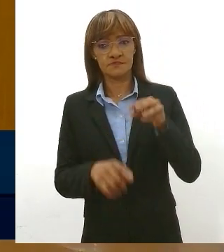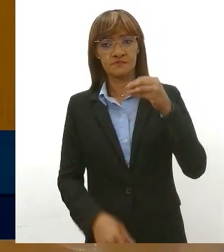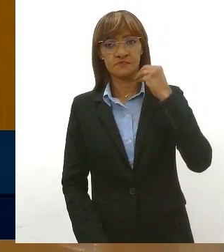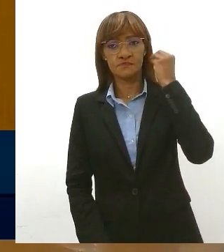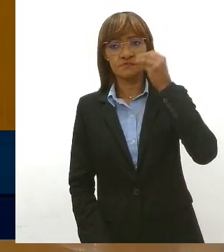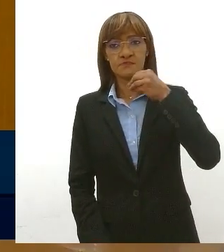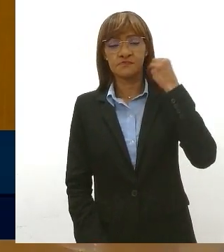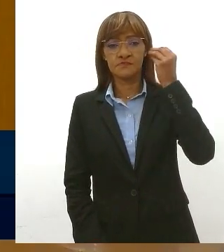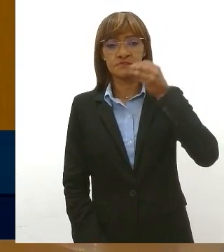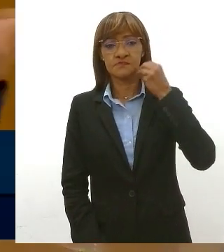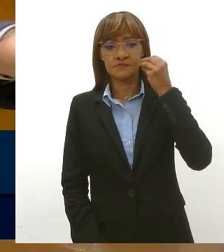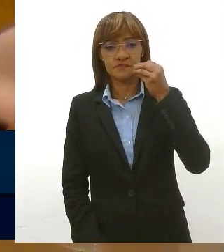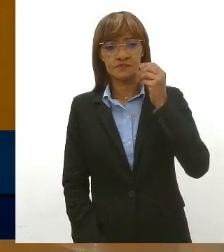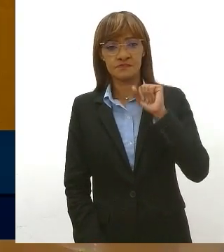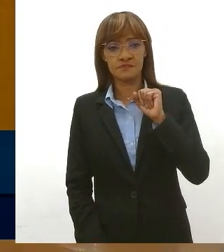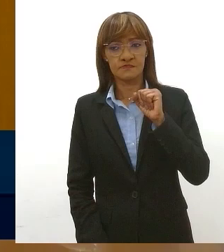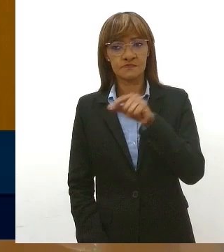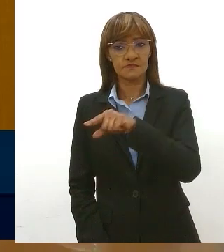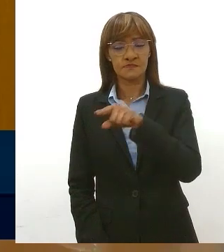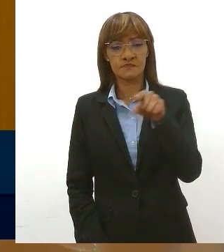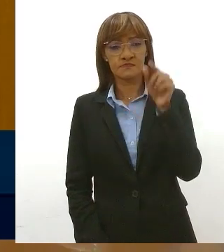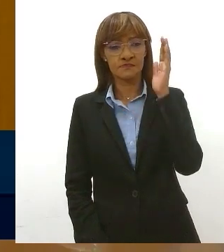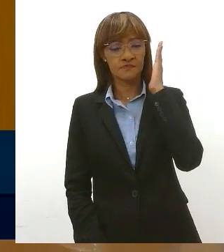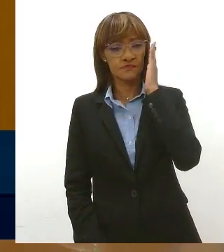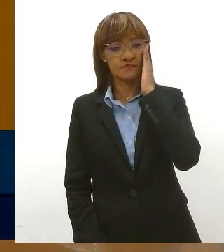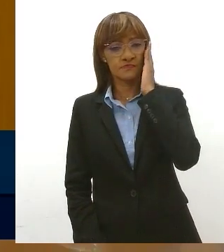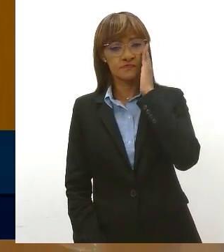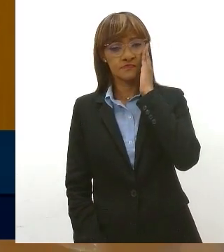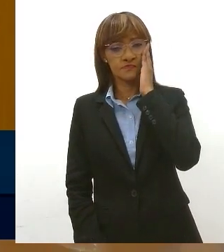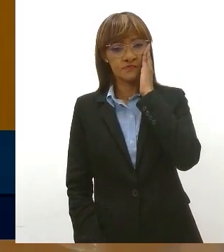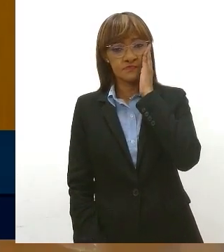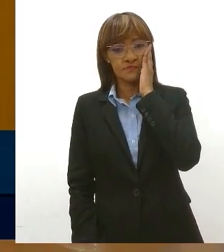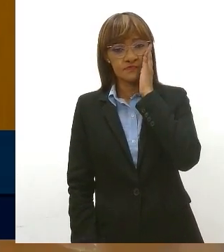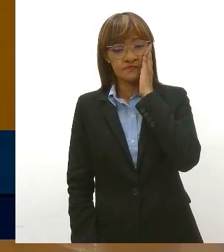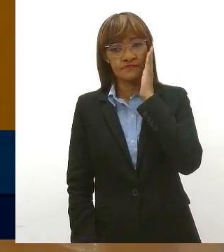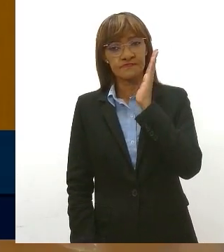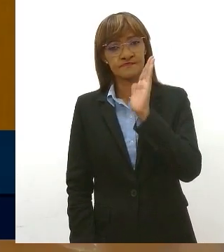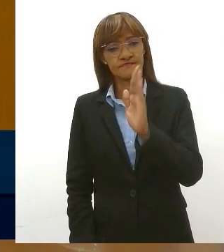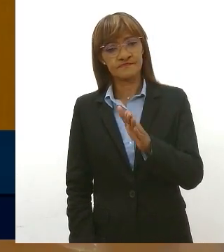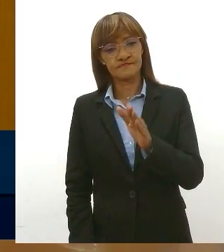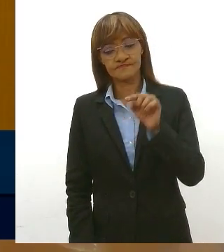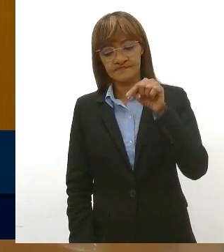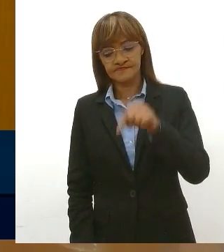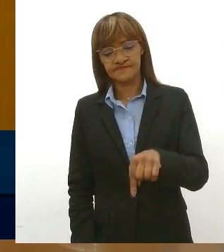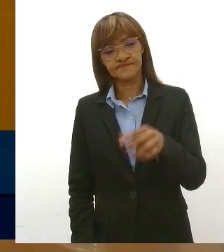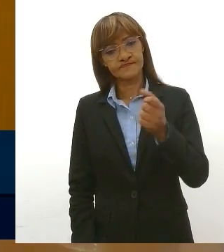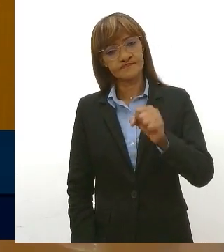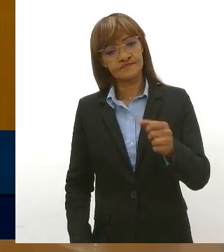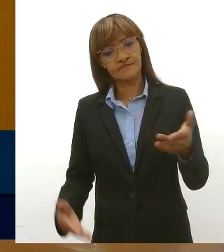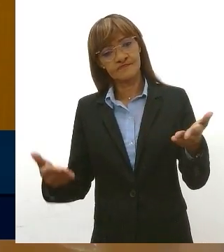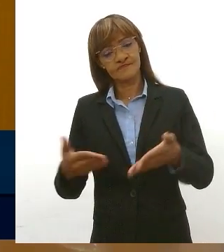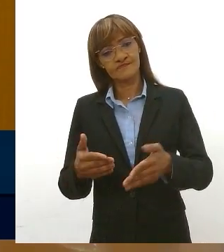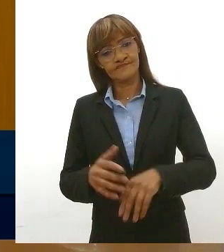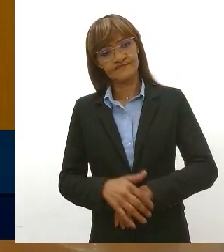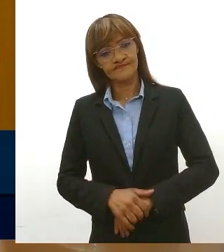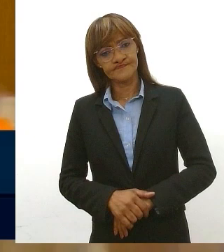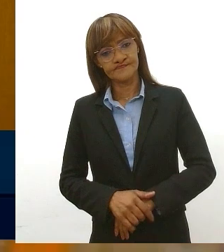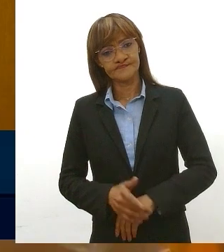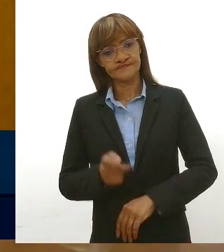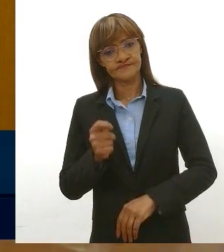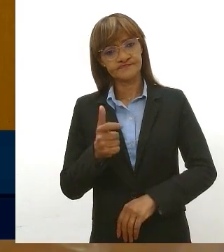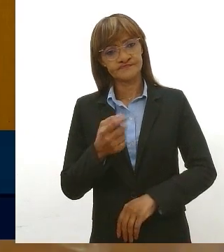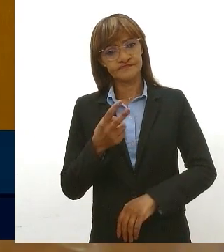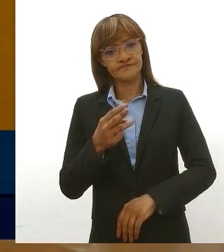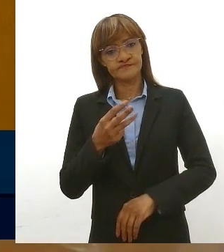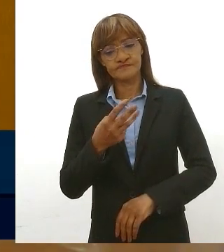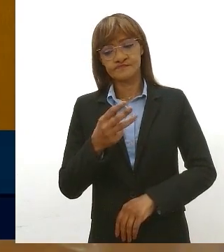ter uma ideia, deputado Garibaldi, nós temos startups aqui em Sergipe hoje empregando quase 300 pessoas, ou seja,